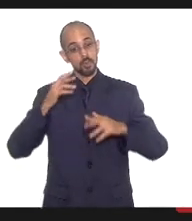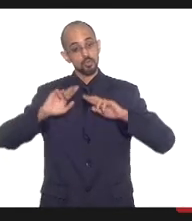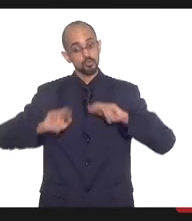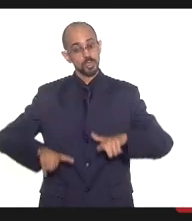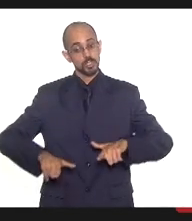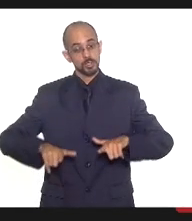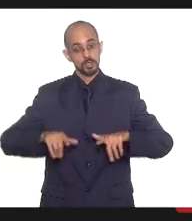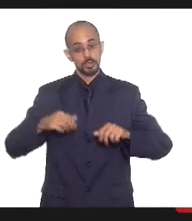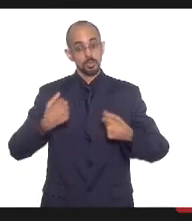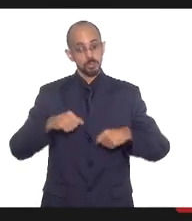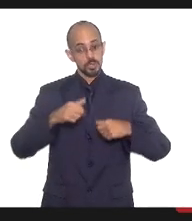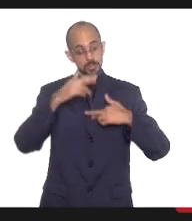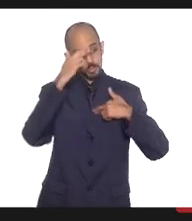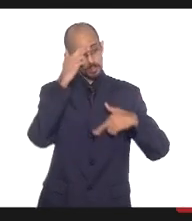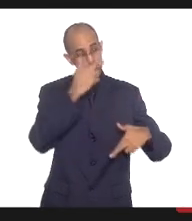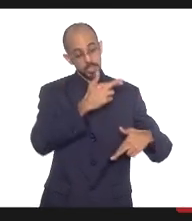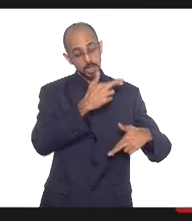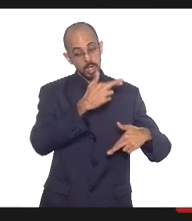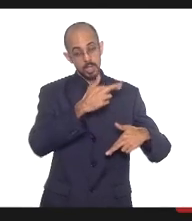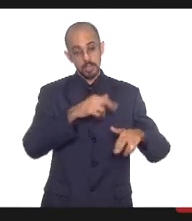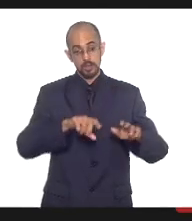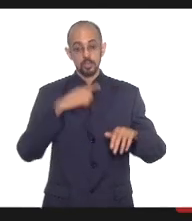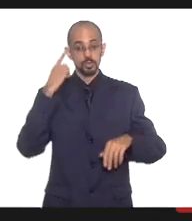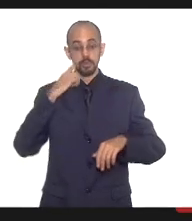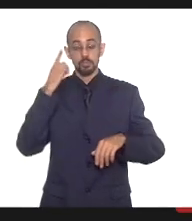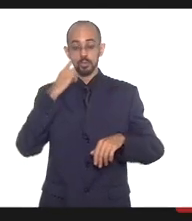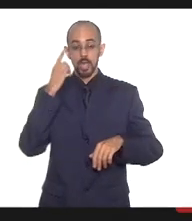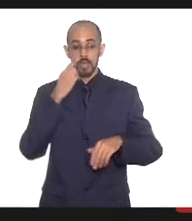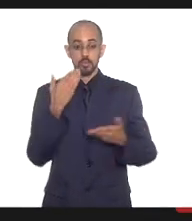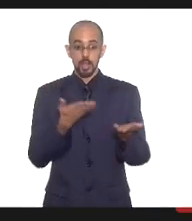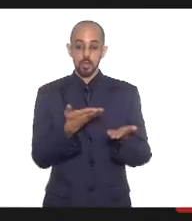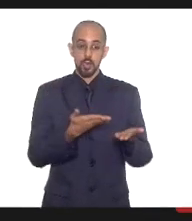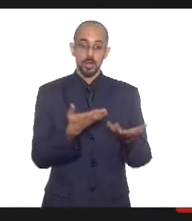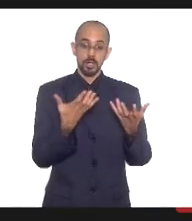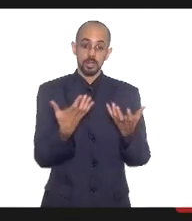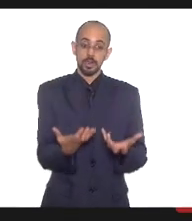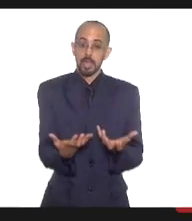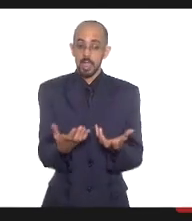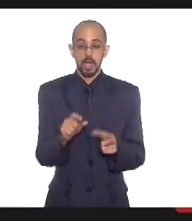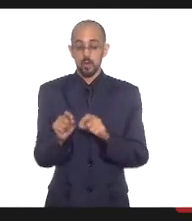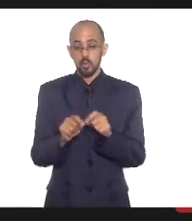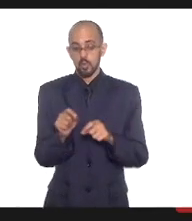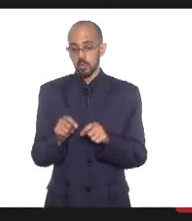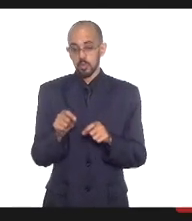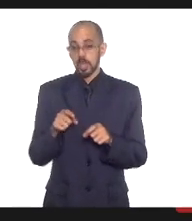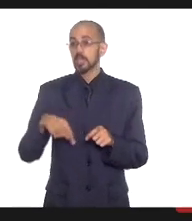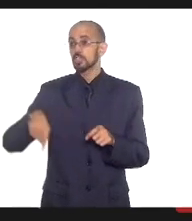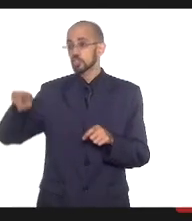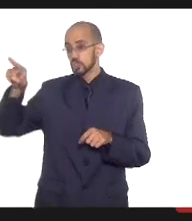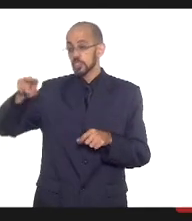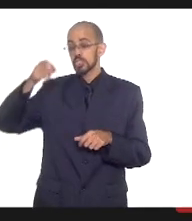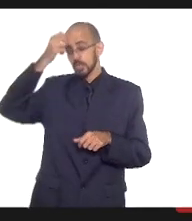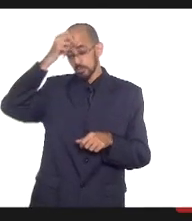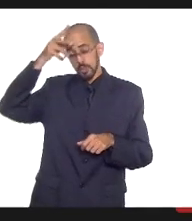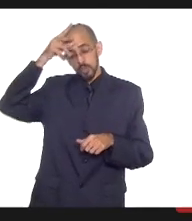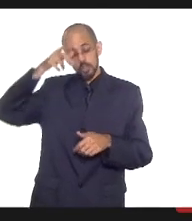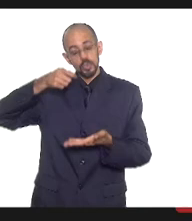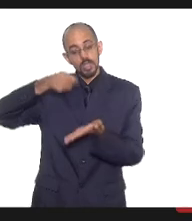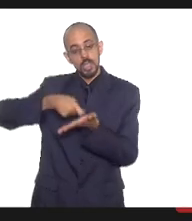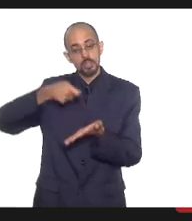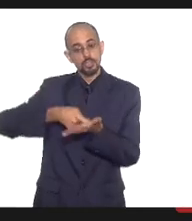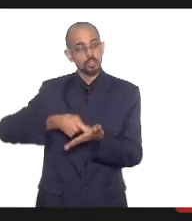então é para ser cumprido viu Deputado faz Cristão é de correr as prefeituras e exigir